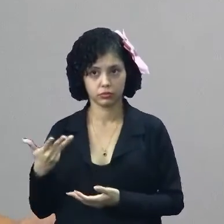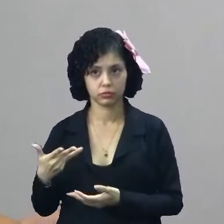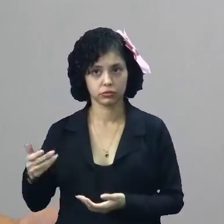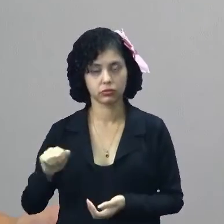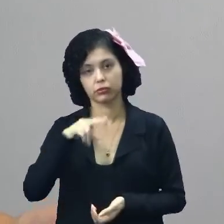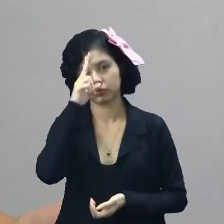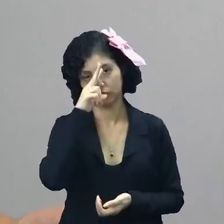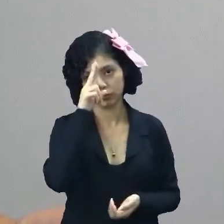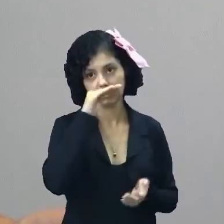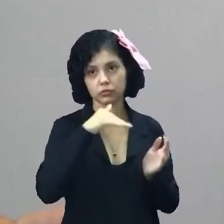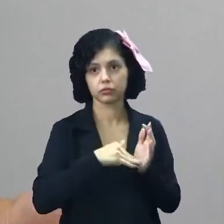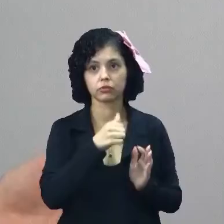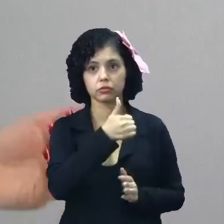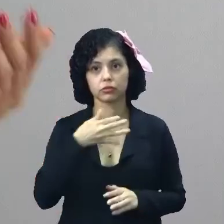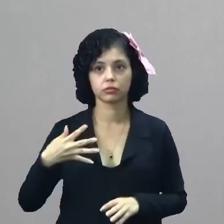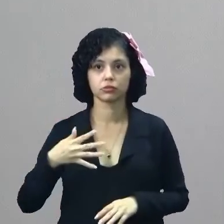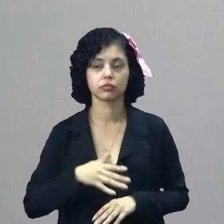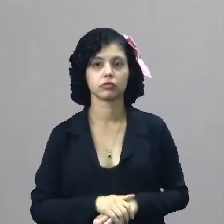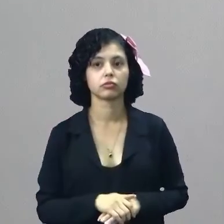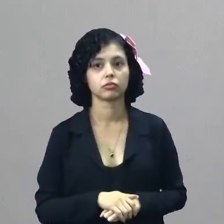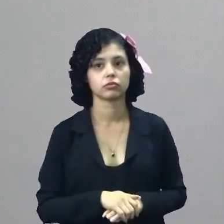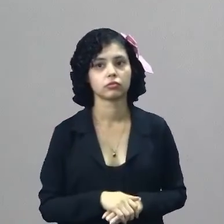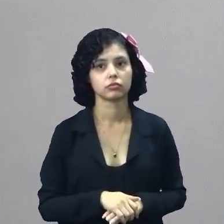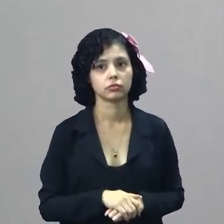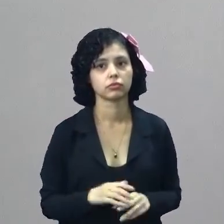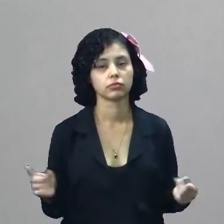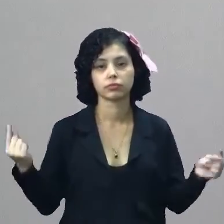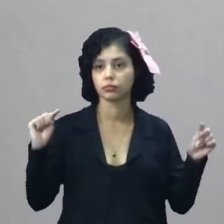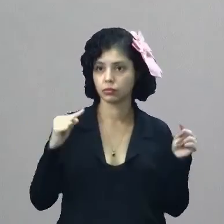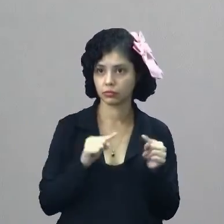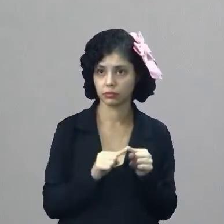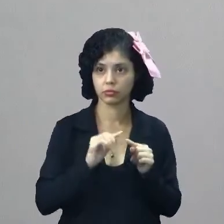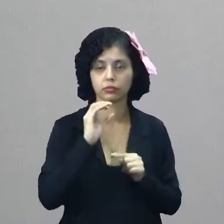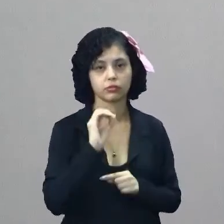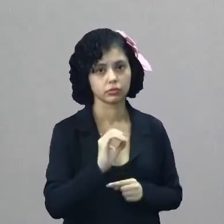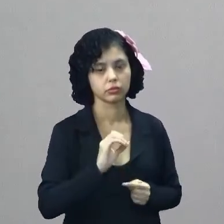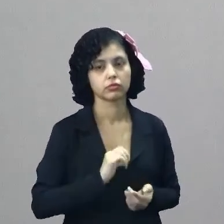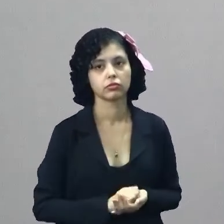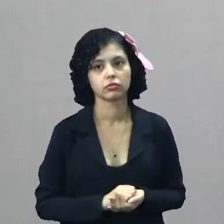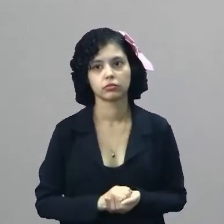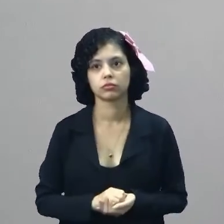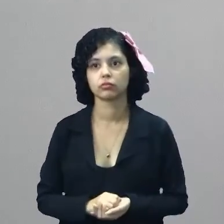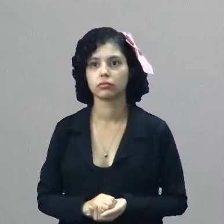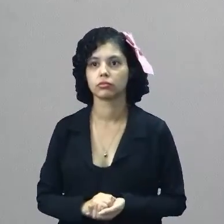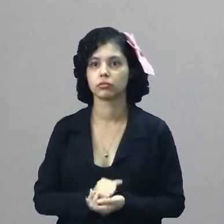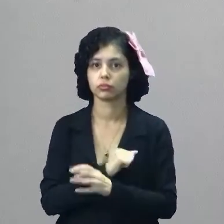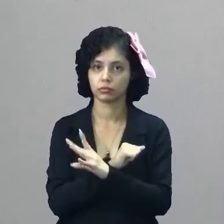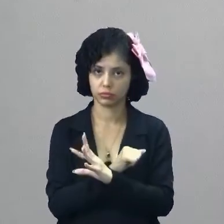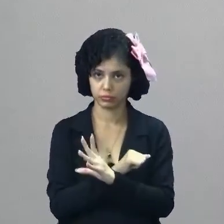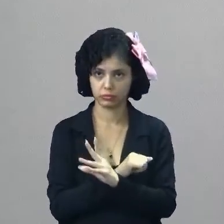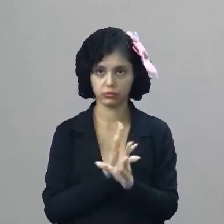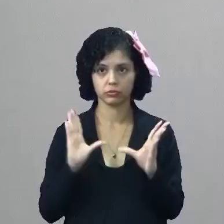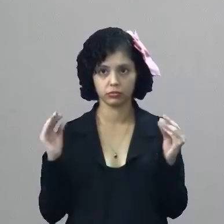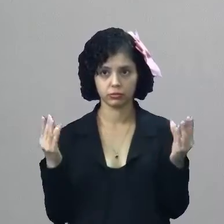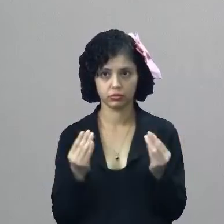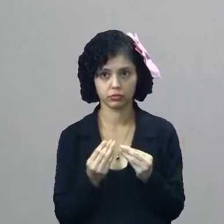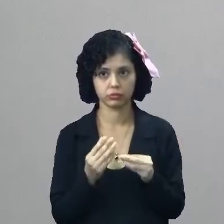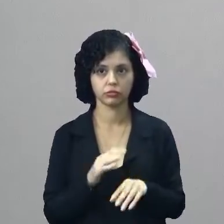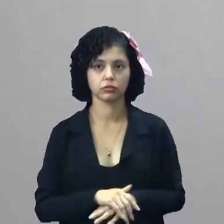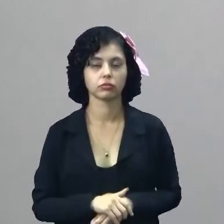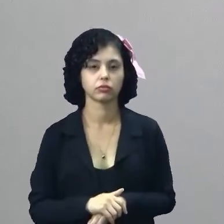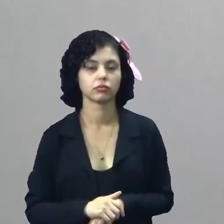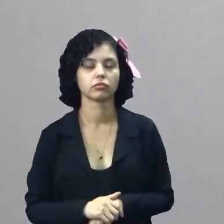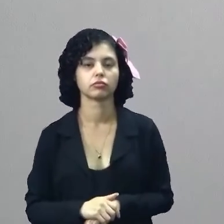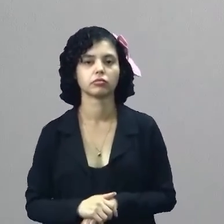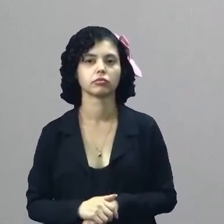ser. Lembrando que vai até o 14. E quanto mais perto do 0, mais ácido essa minha substância vai ser,